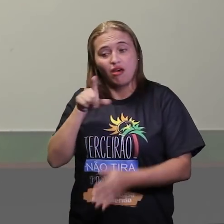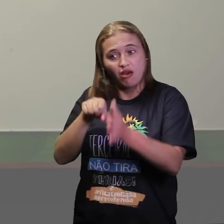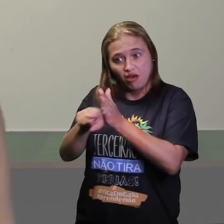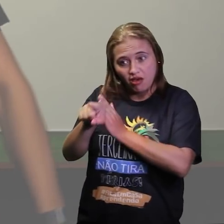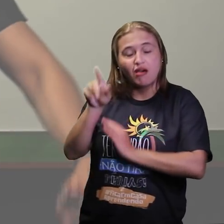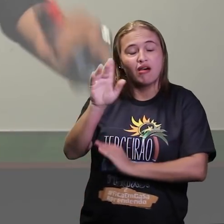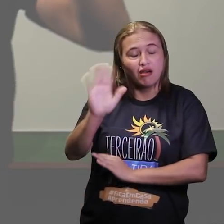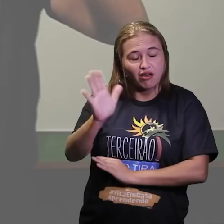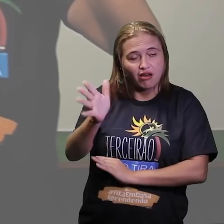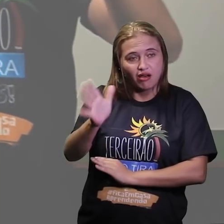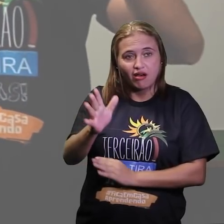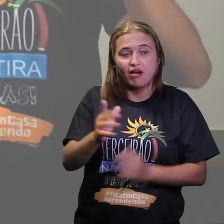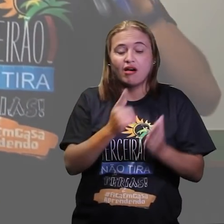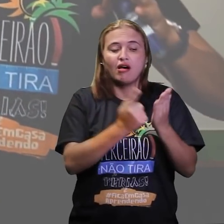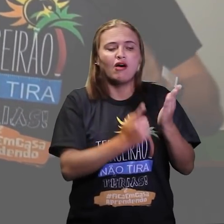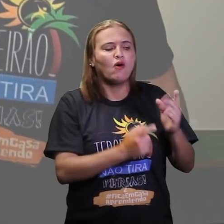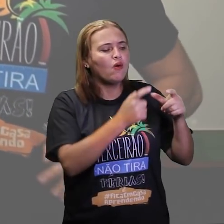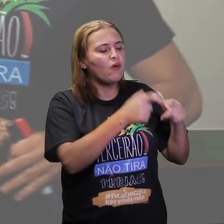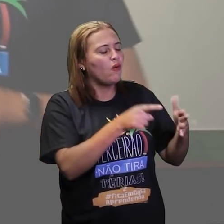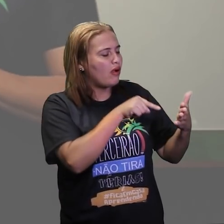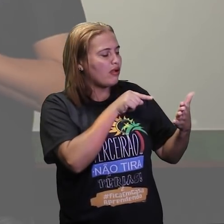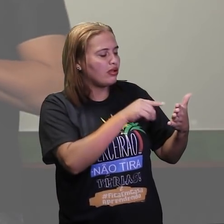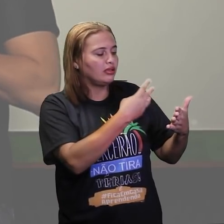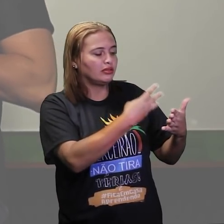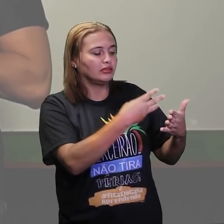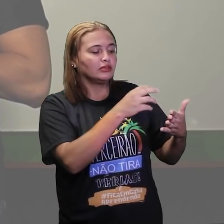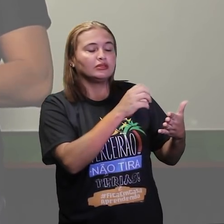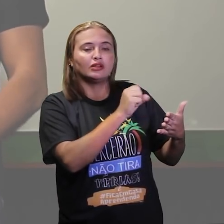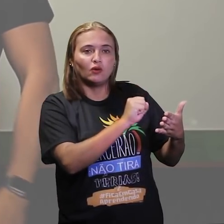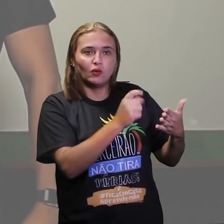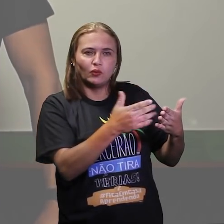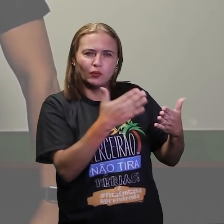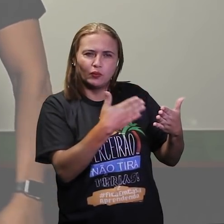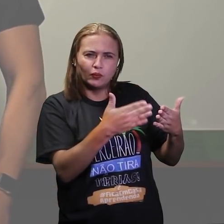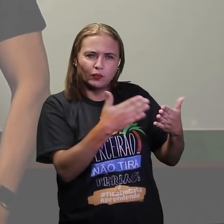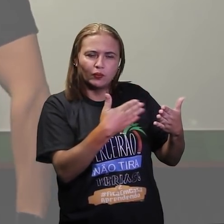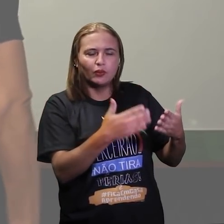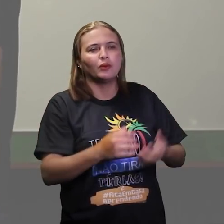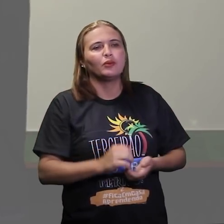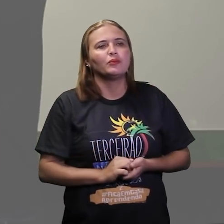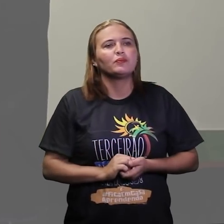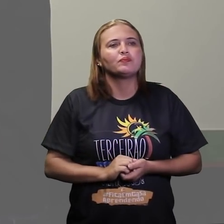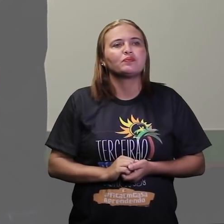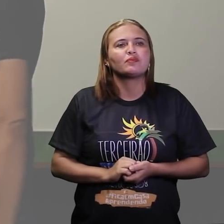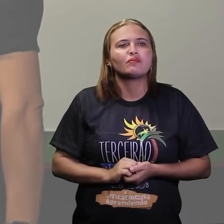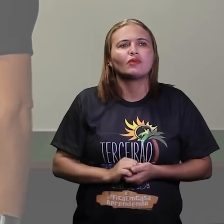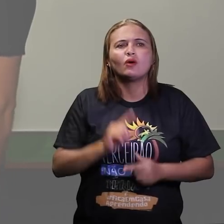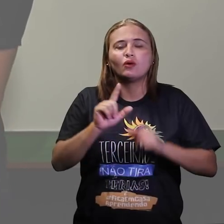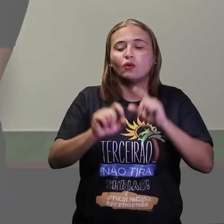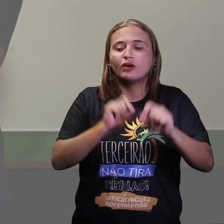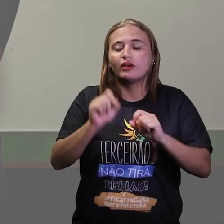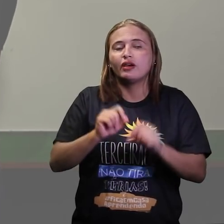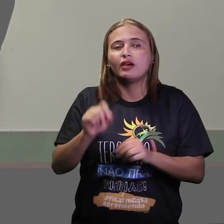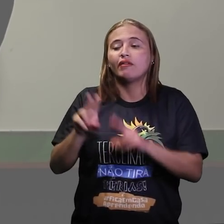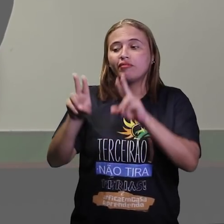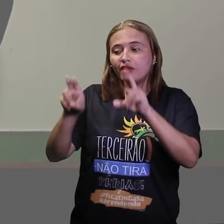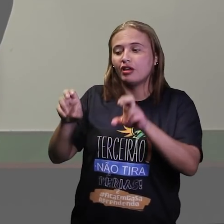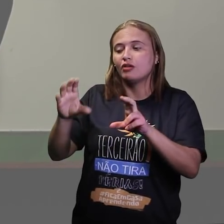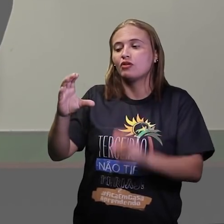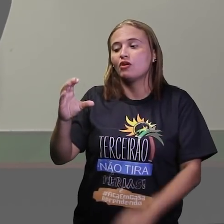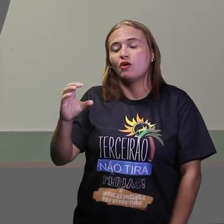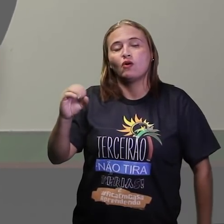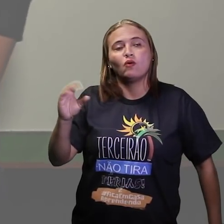agora. Essa questão está na página 38 da apostila, tá? Vamos lá. De que ela trata? Ela trata deste tema bem